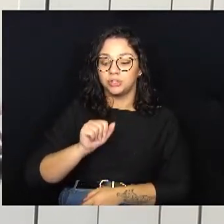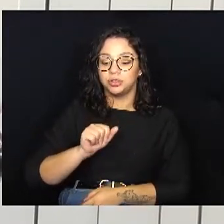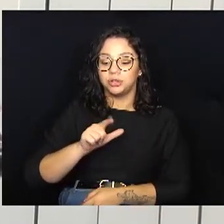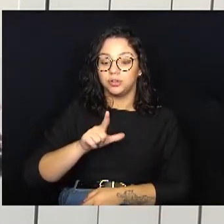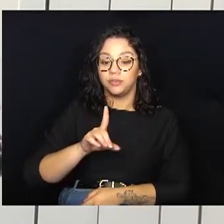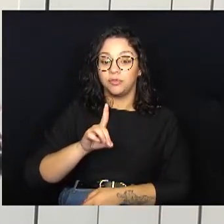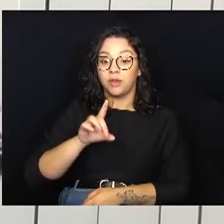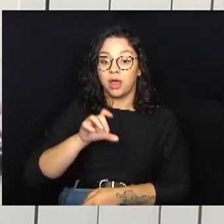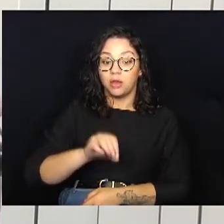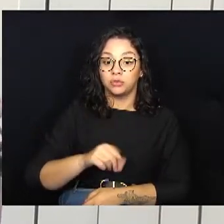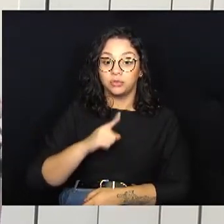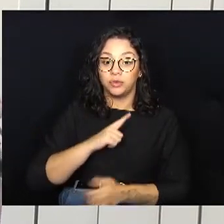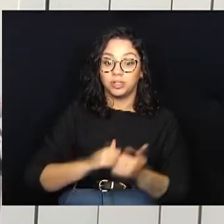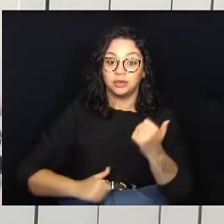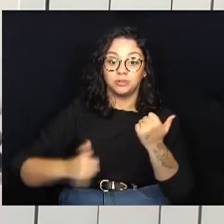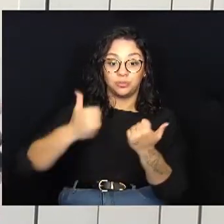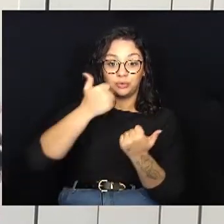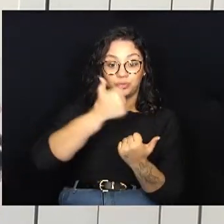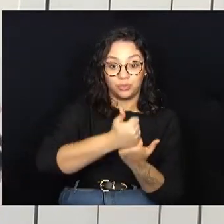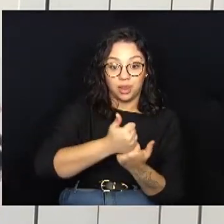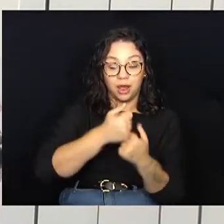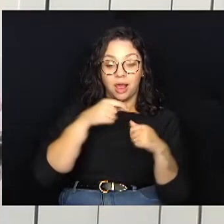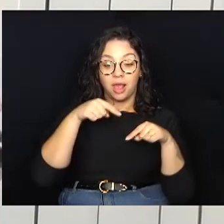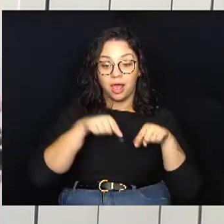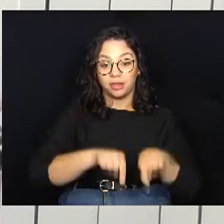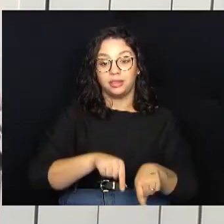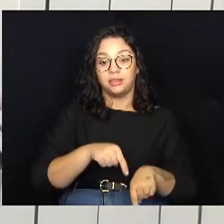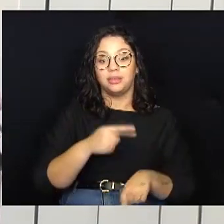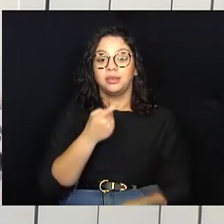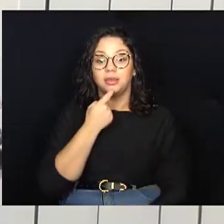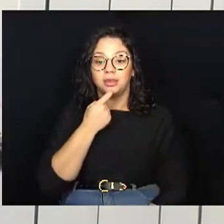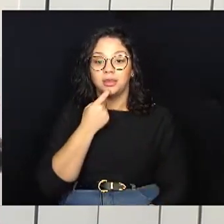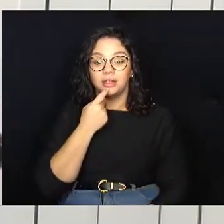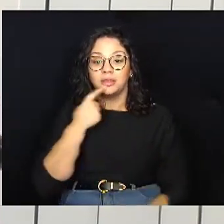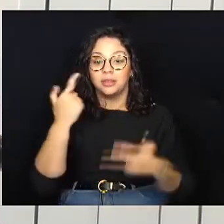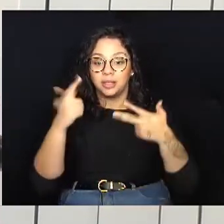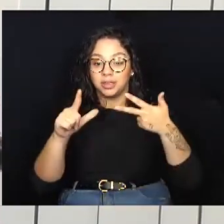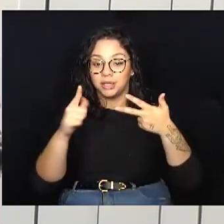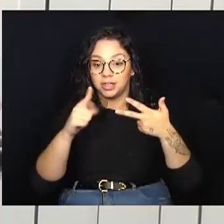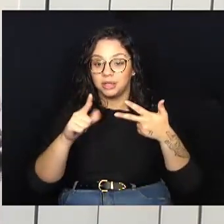uma cadeira na Câmara Municipal de Campinas na legislatura